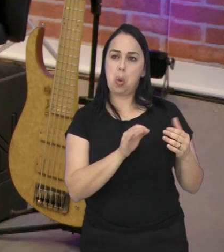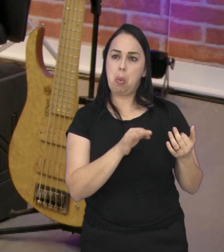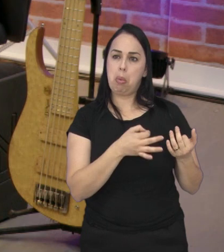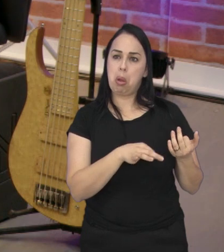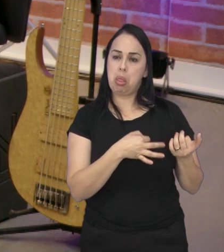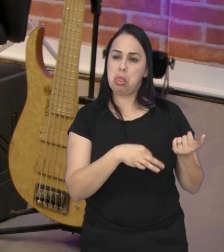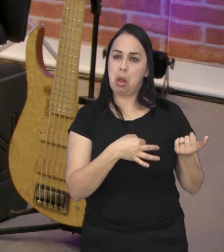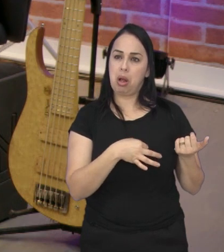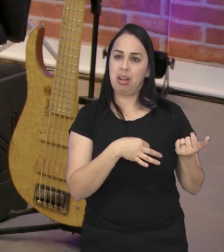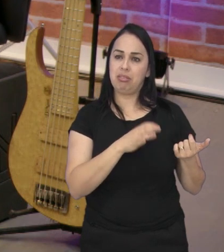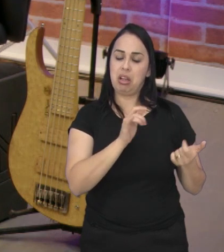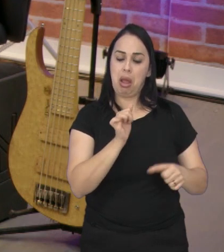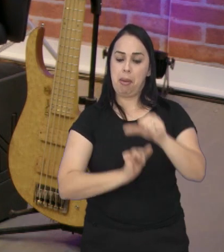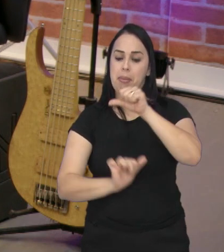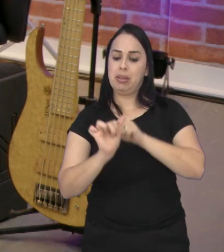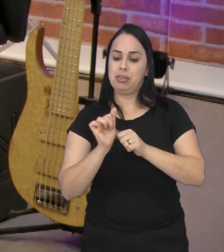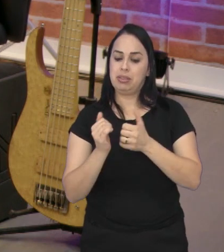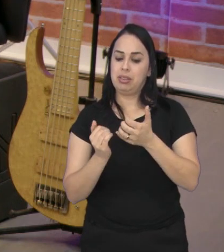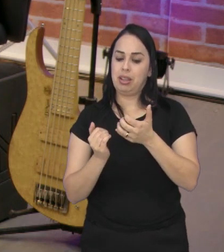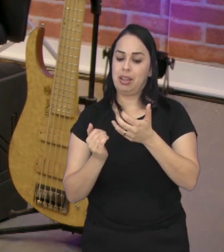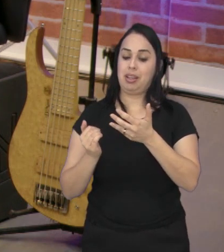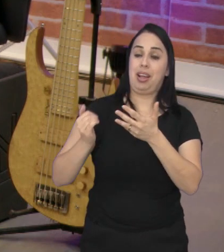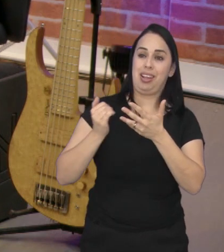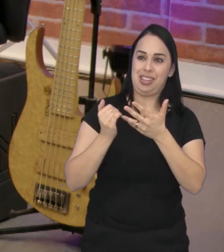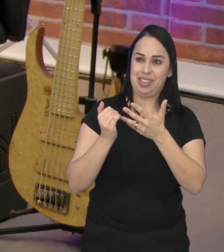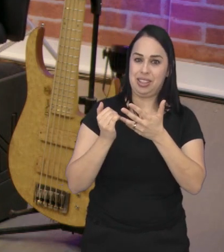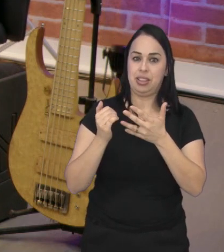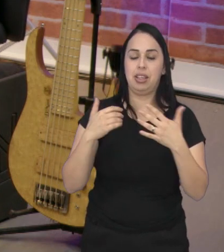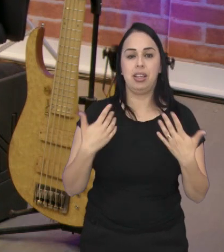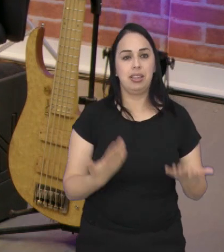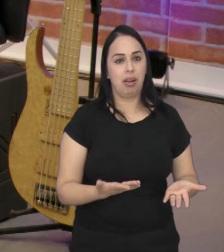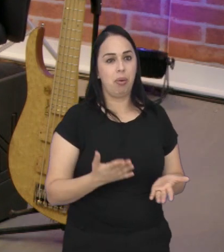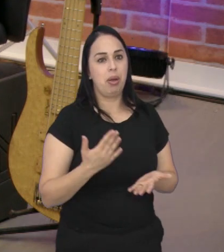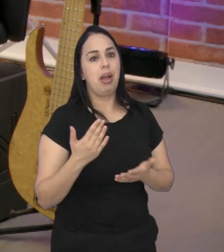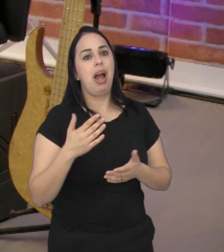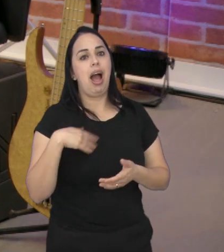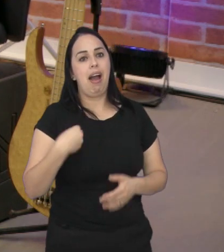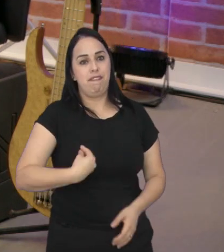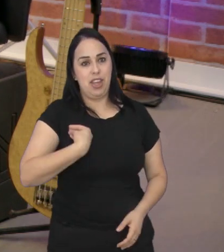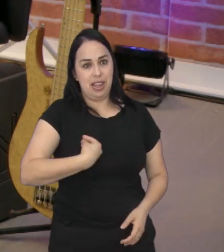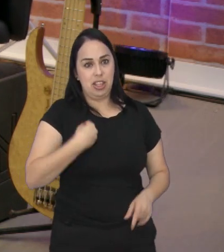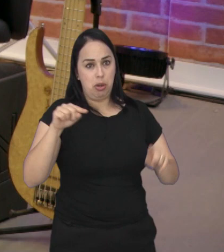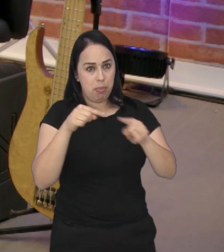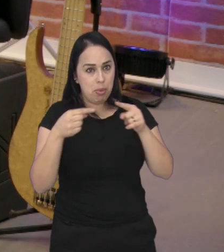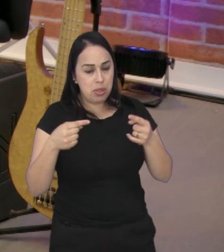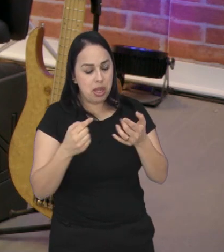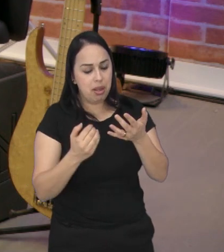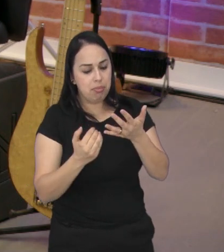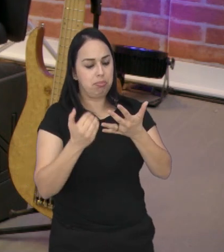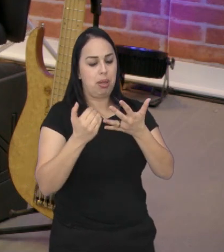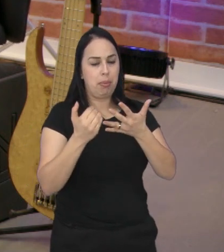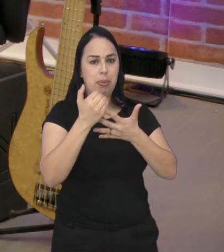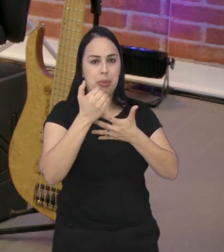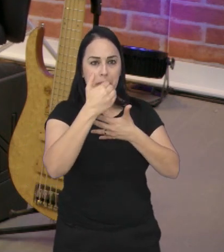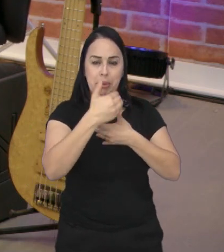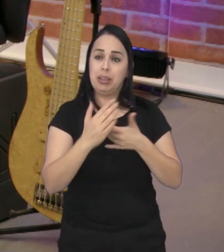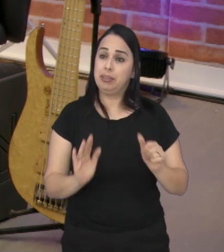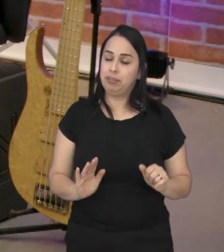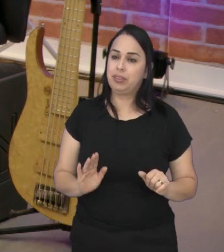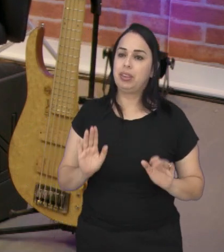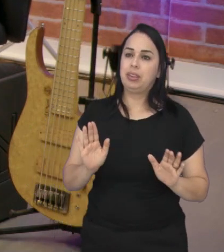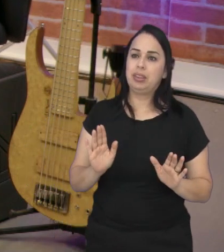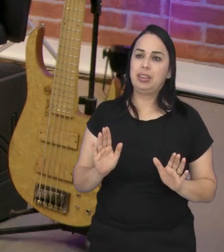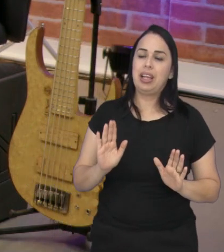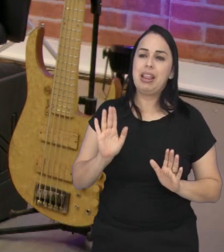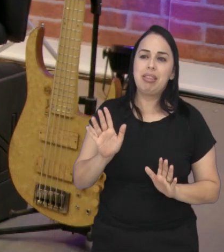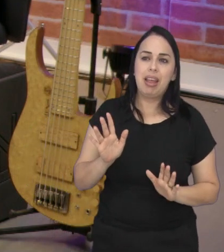tocando naquela bandinha da garagem. E foi vai evoluindo. Então, aí a você vida de vai- músico é de fases. E aí Pode chega crer. uma hora que você olha e fala